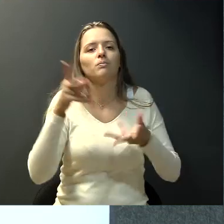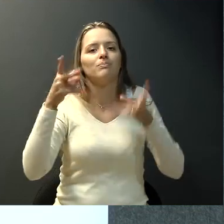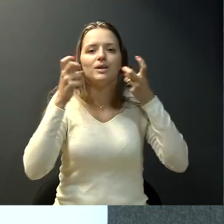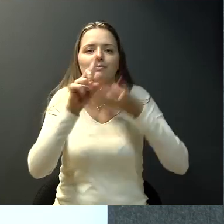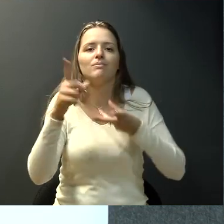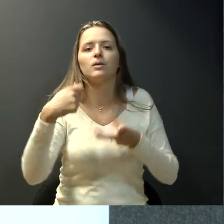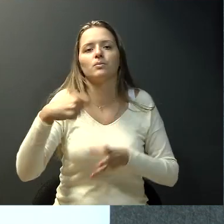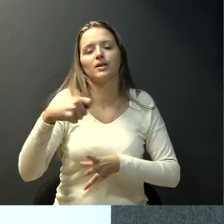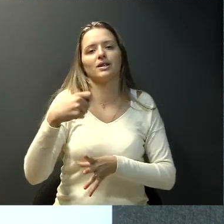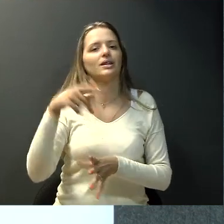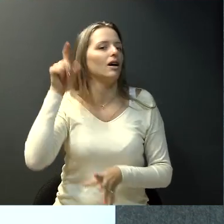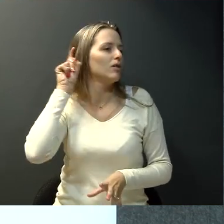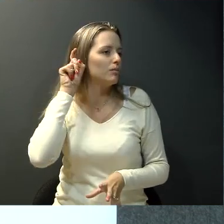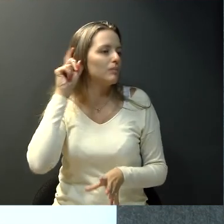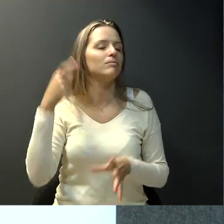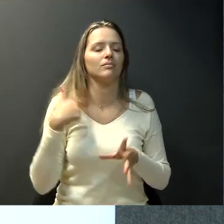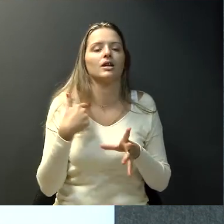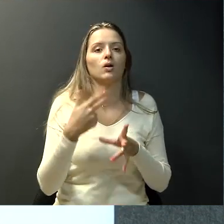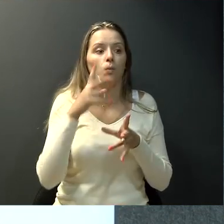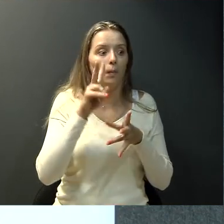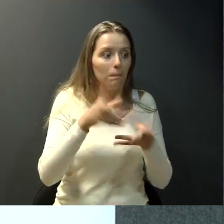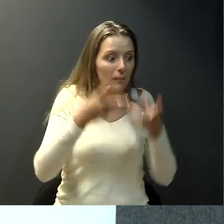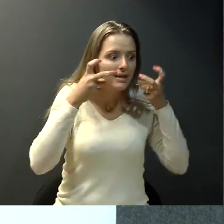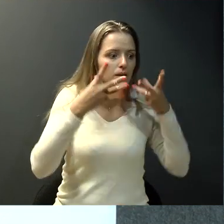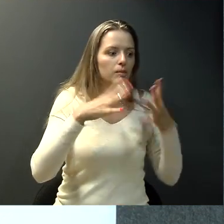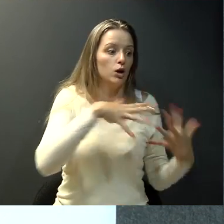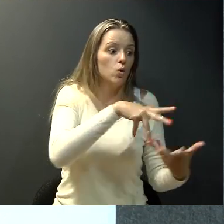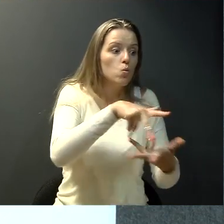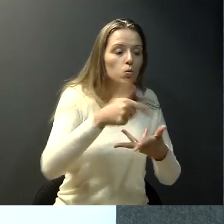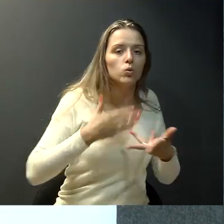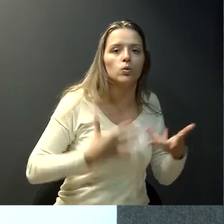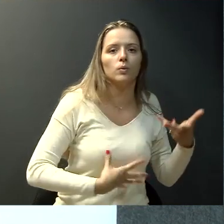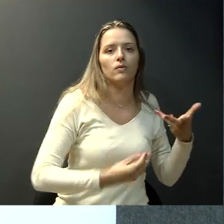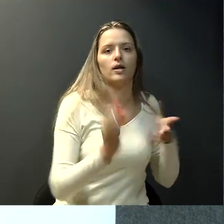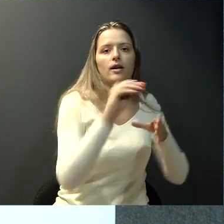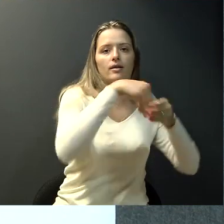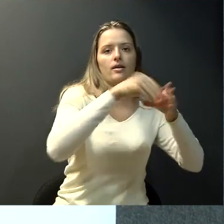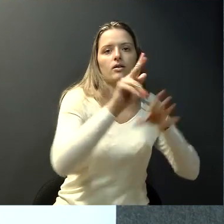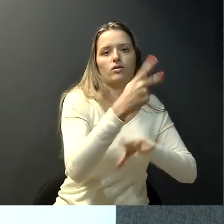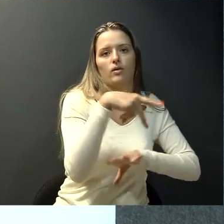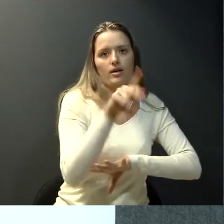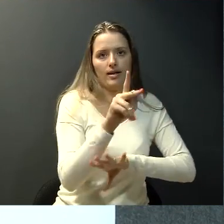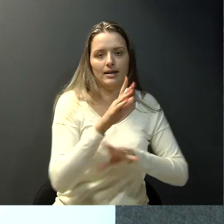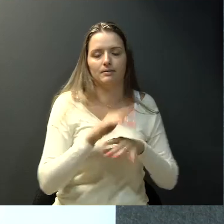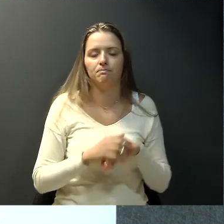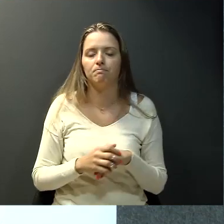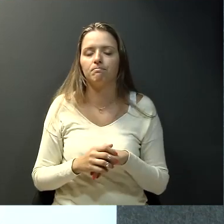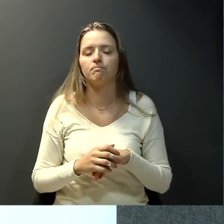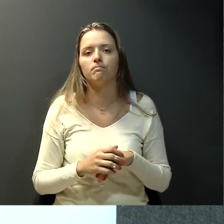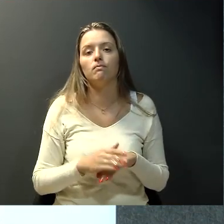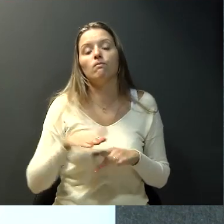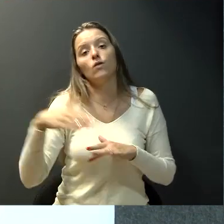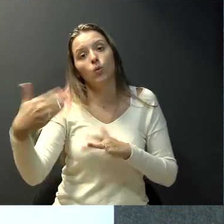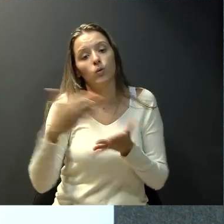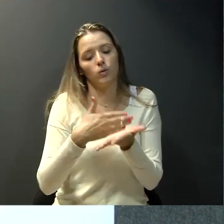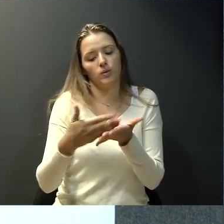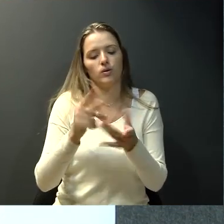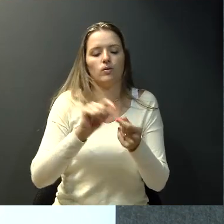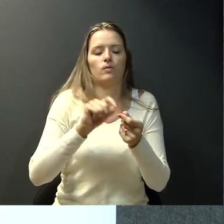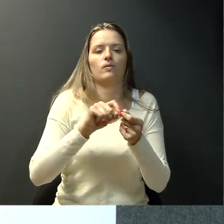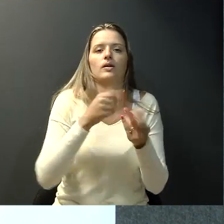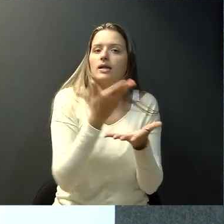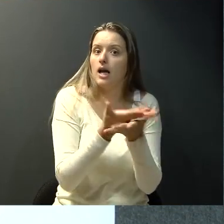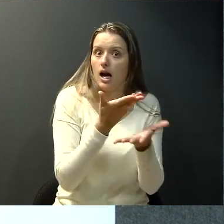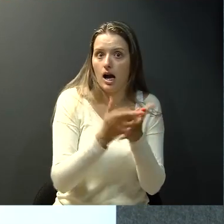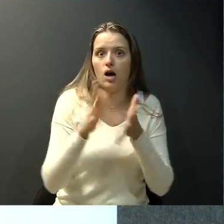de aparelho, que o mundo do Andrei seria no Ellen Keller. Desde então, a gente começou a fazer aulas de sinais,